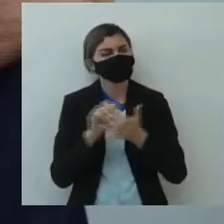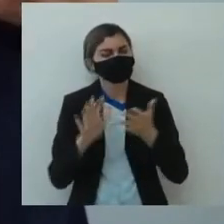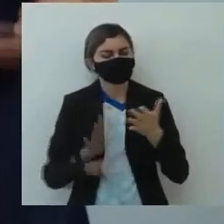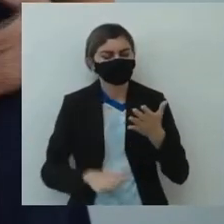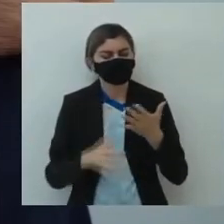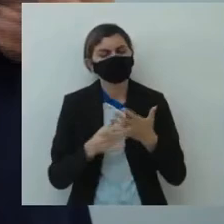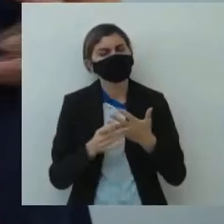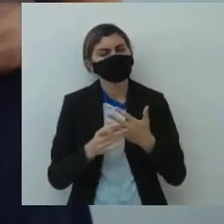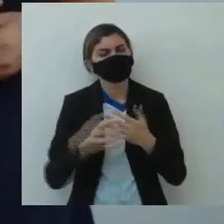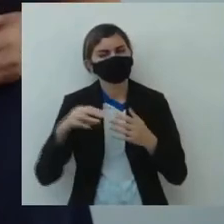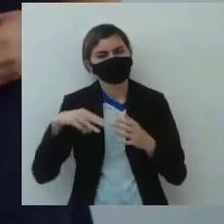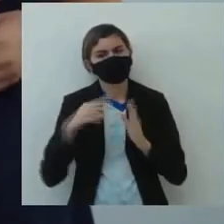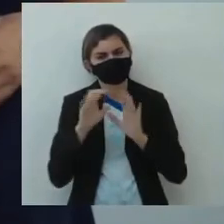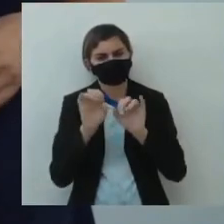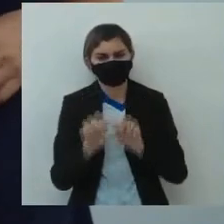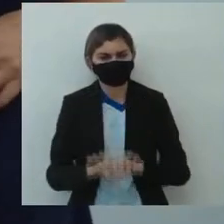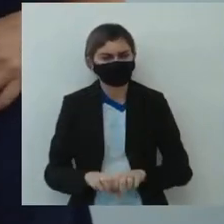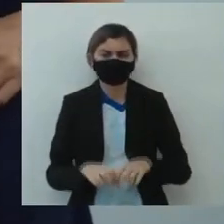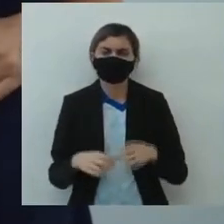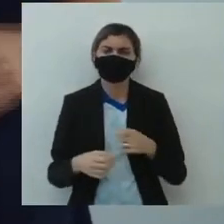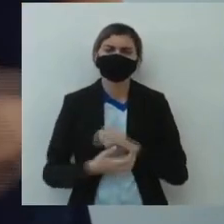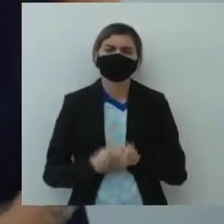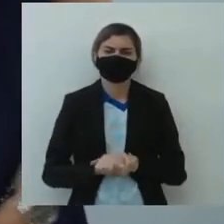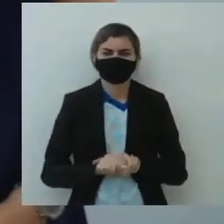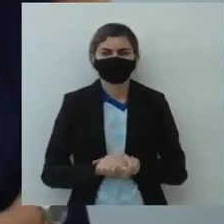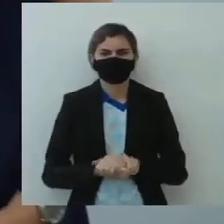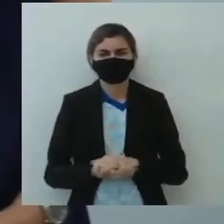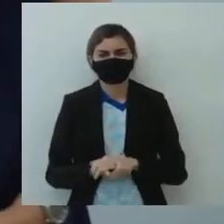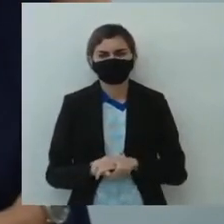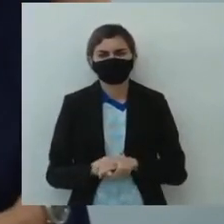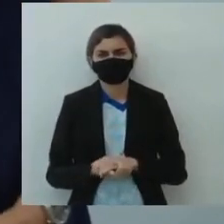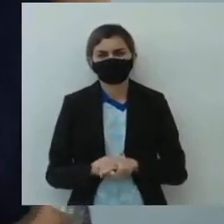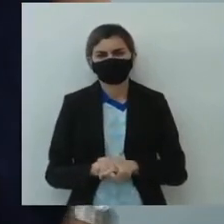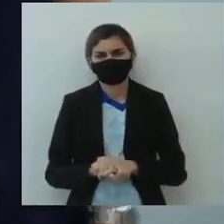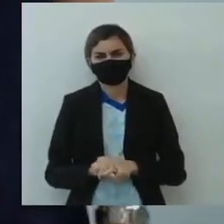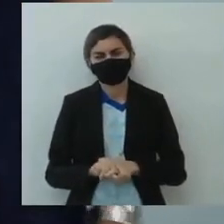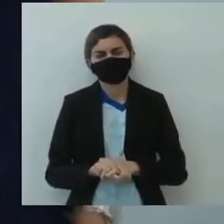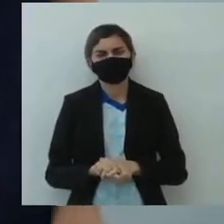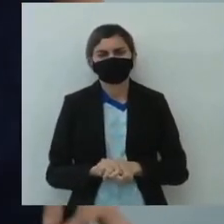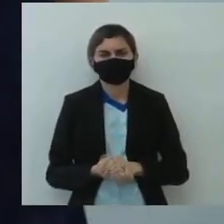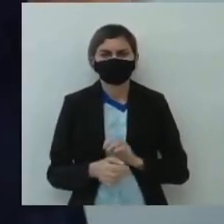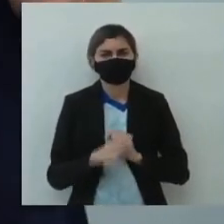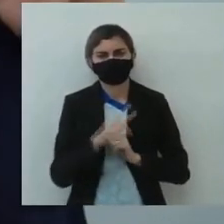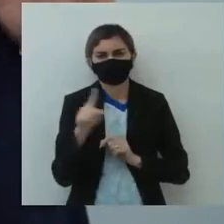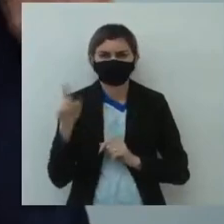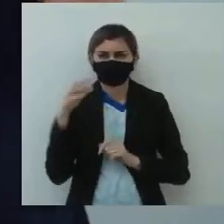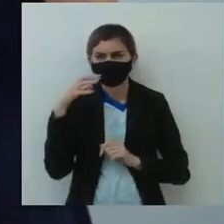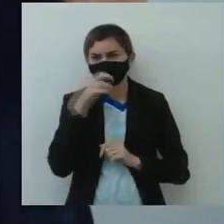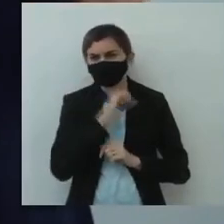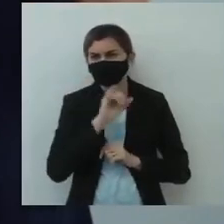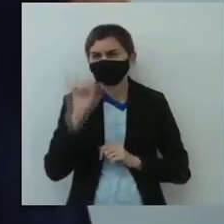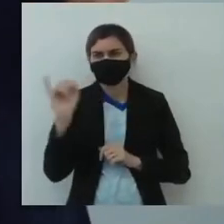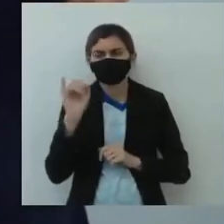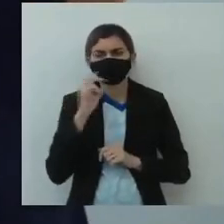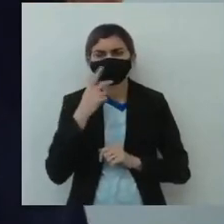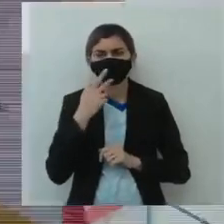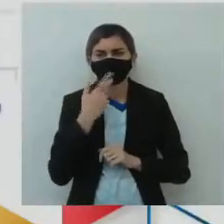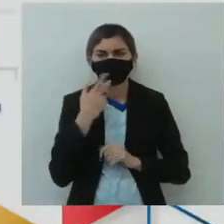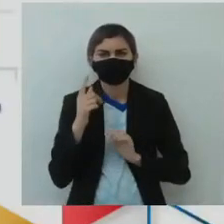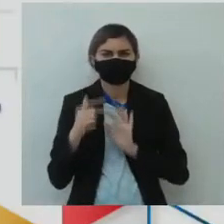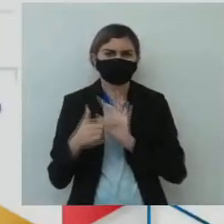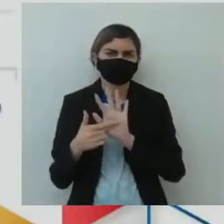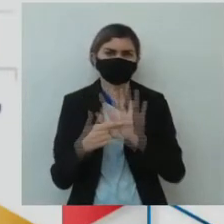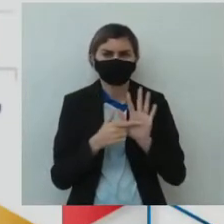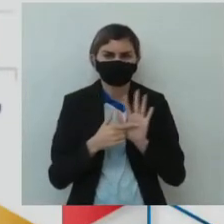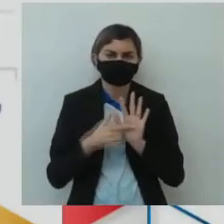né com o modo estruturado desliza os vilões dos filmes potência maior que rapidinho aninhando essa palavra aqui